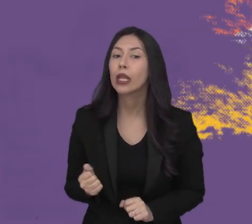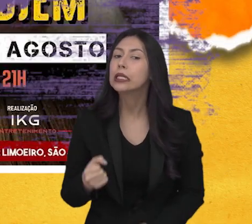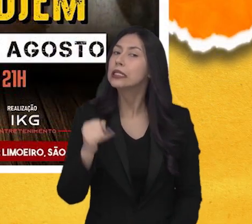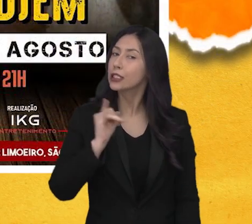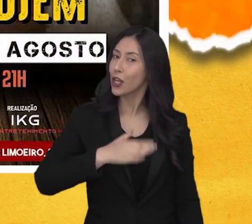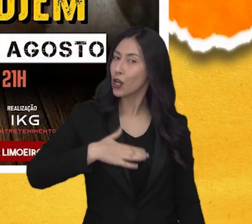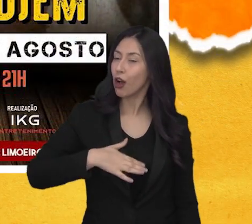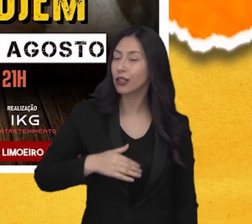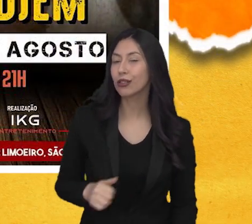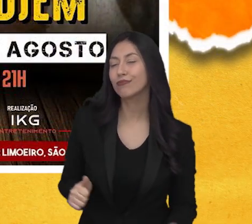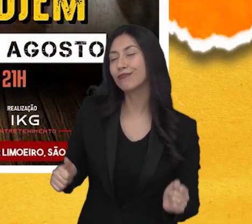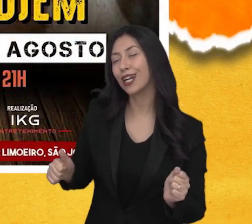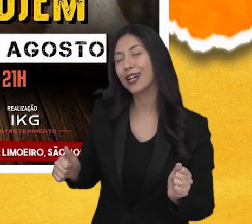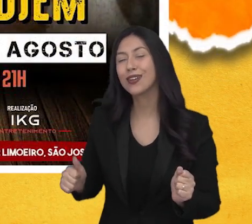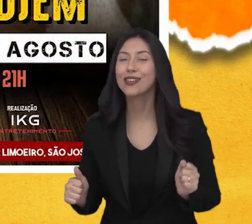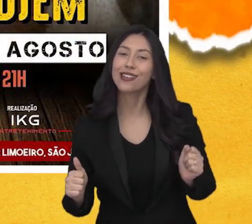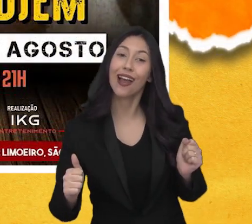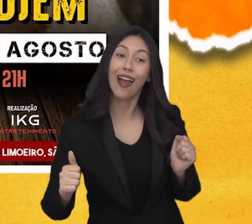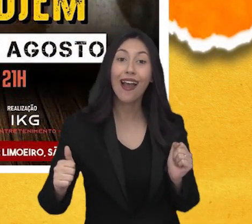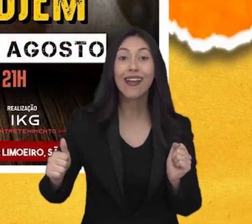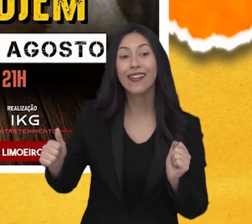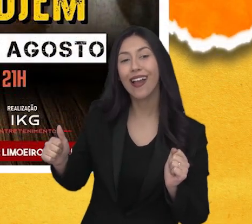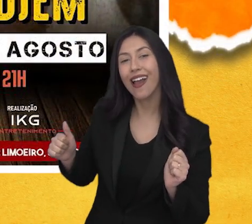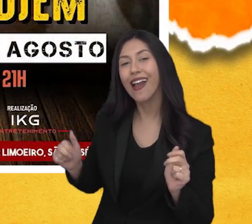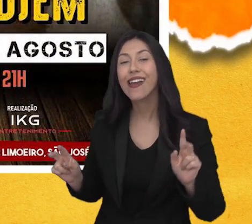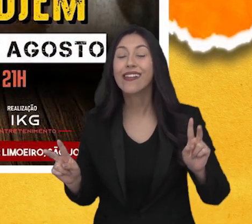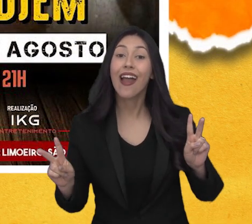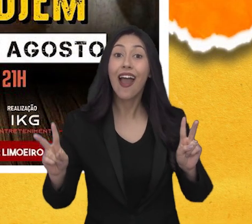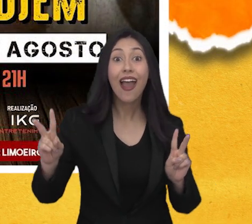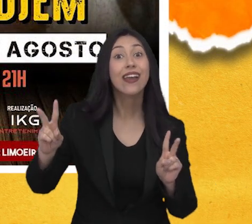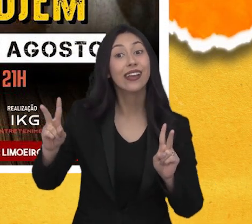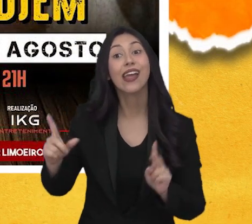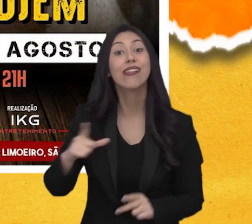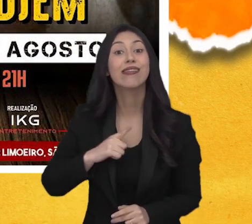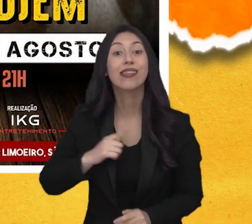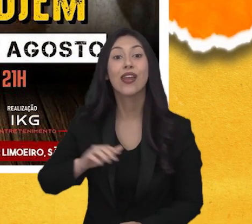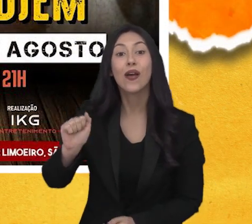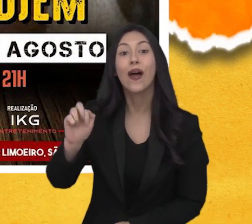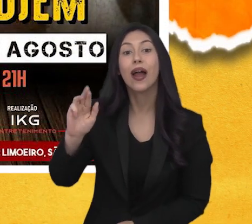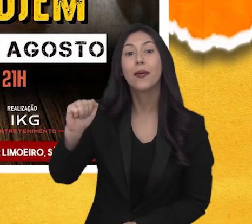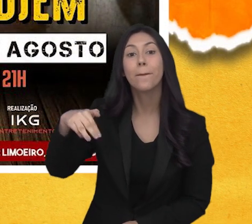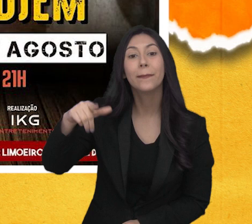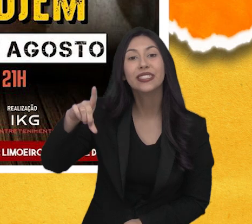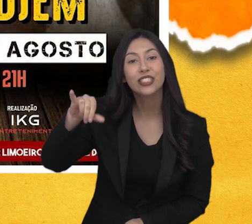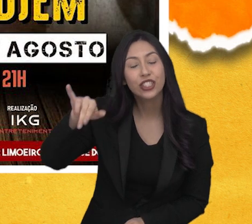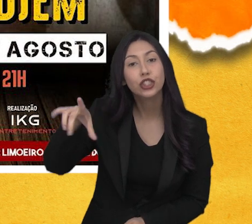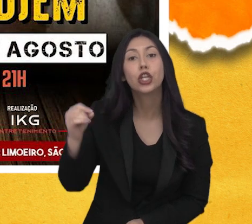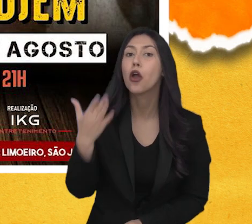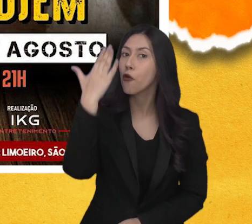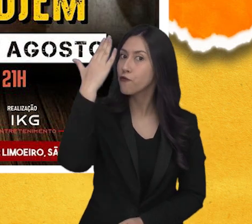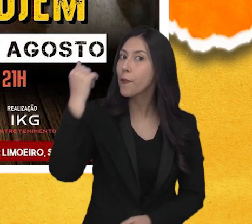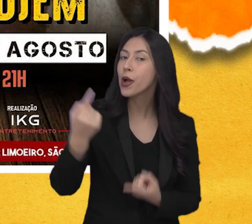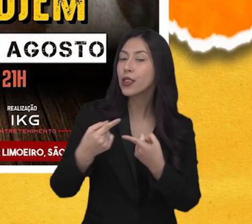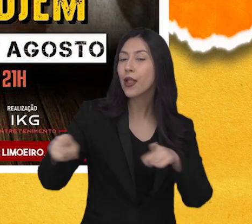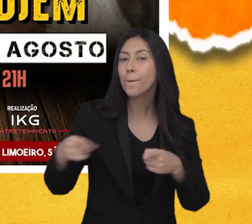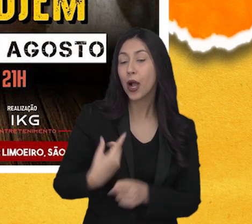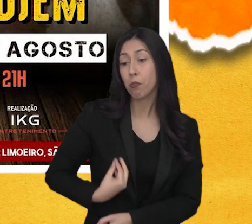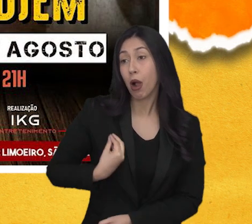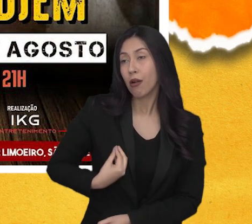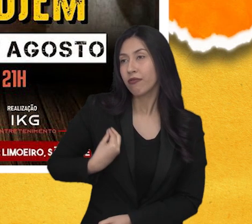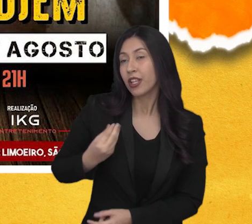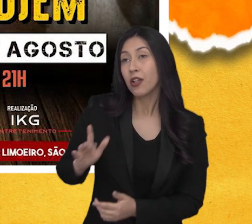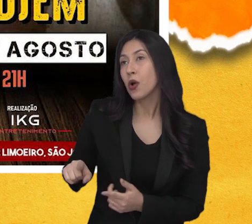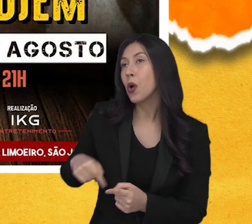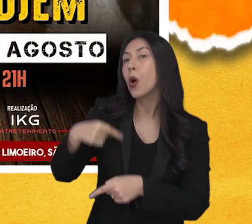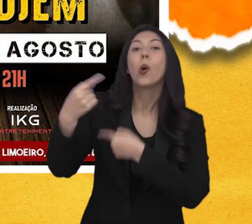Para quem gosta de reggae, nesta sexta-feira o Palácio Sunset recebe o cantor Armandinho, conhecido pela música Outra